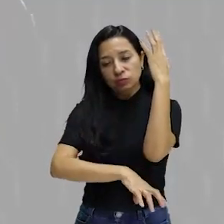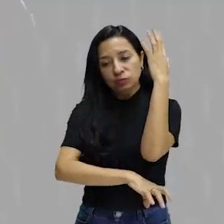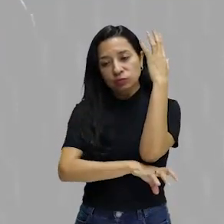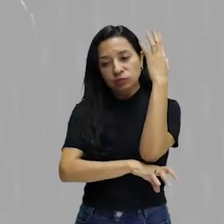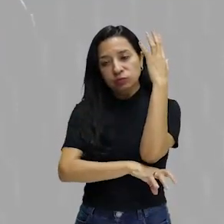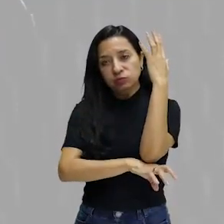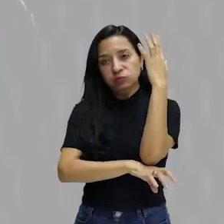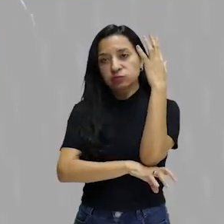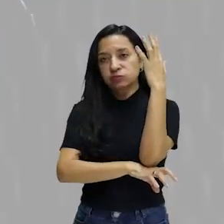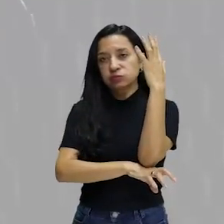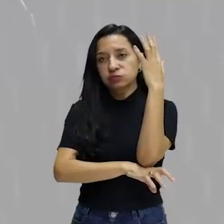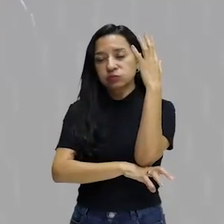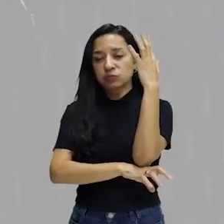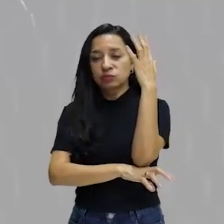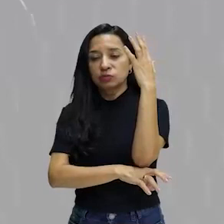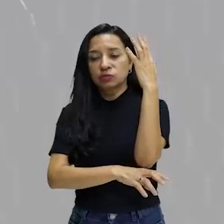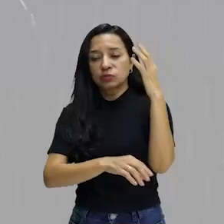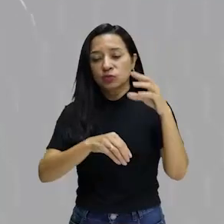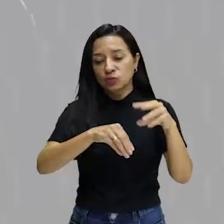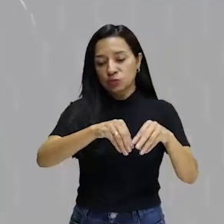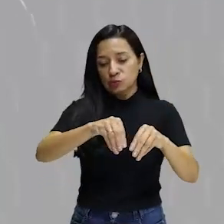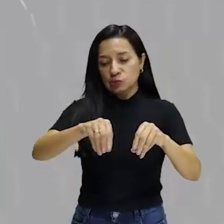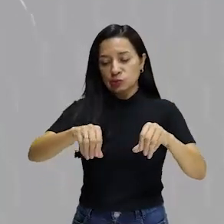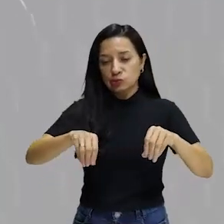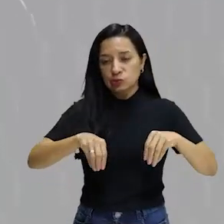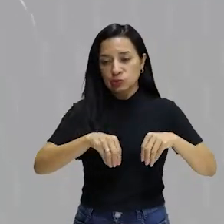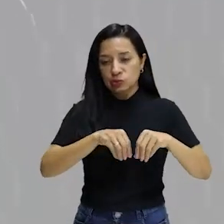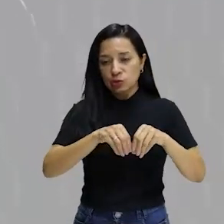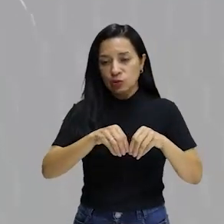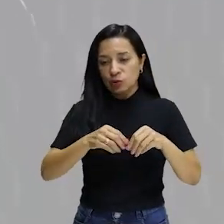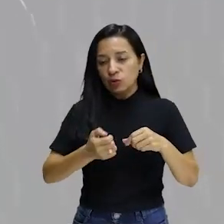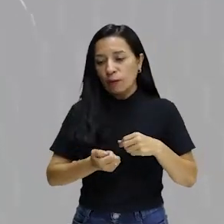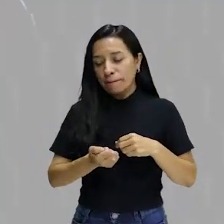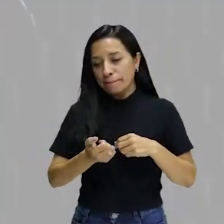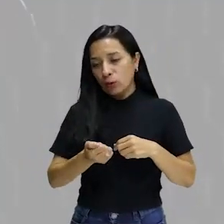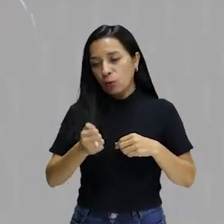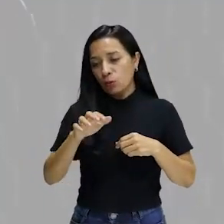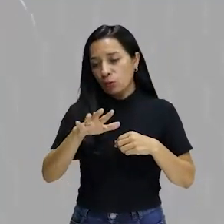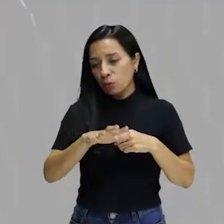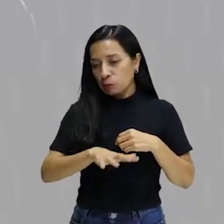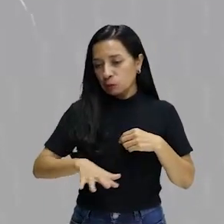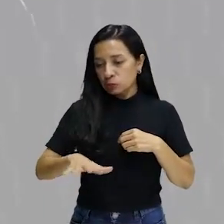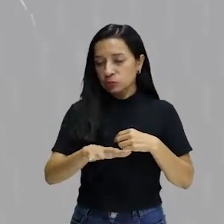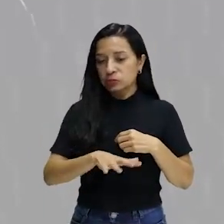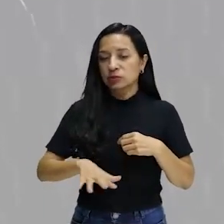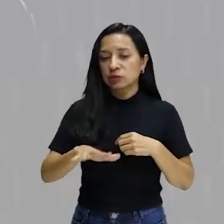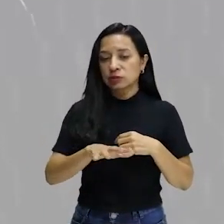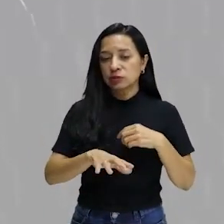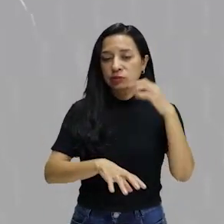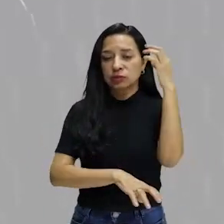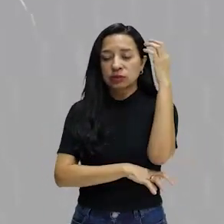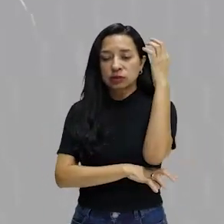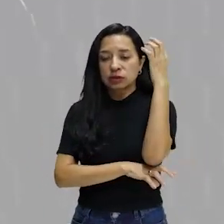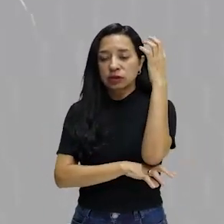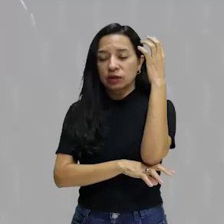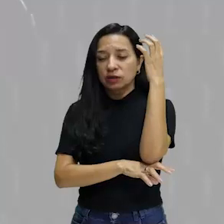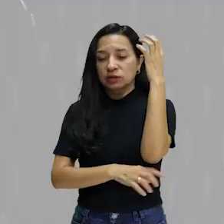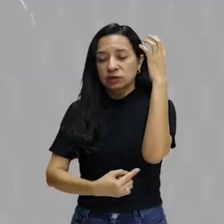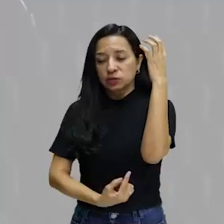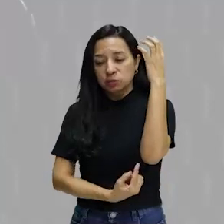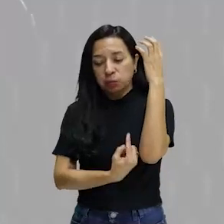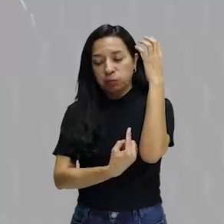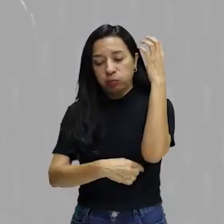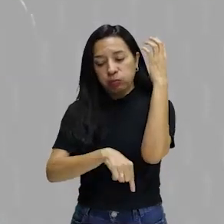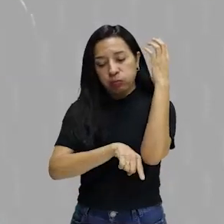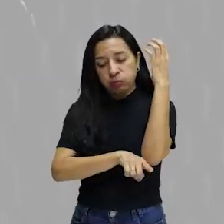concentrado, dissoluto. O solo, nesse caso, vai ficar pouco concentrado, dissoluto, e a raiz, o interior do citoplasma